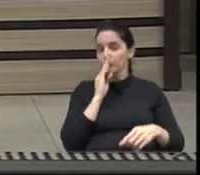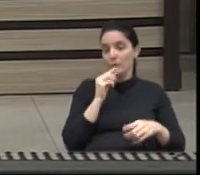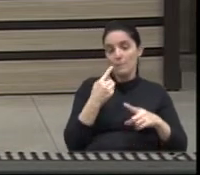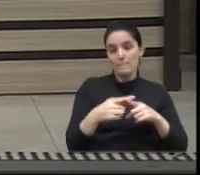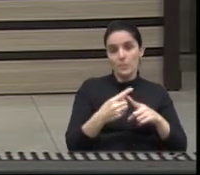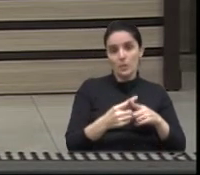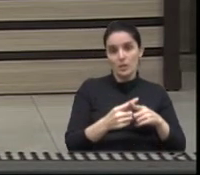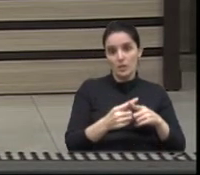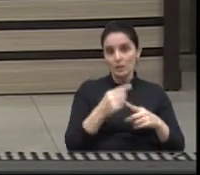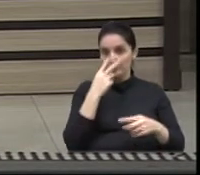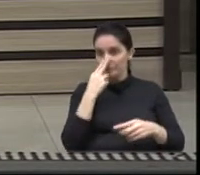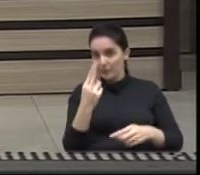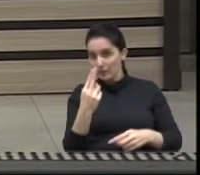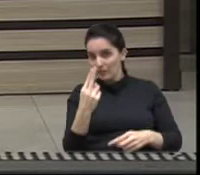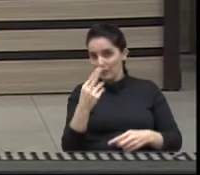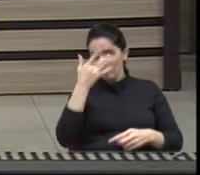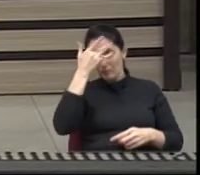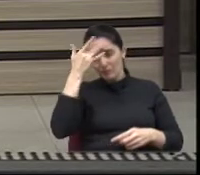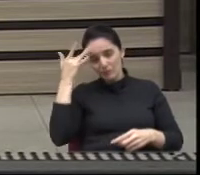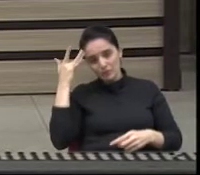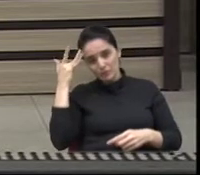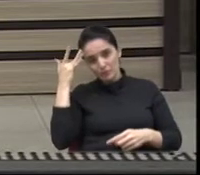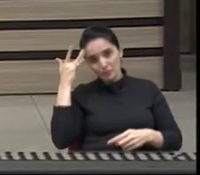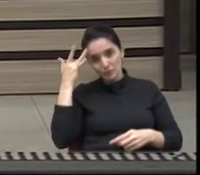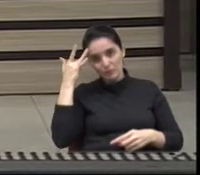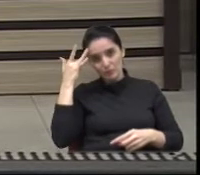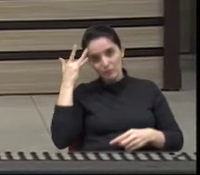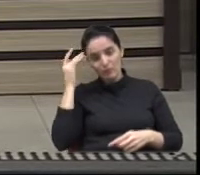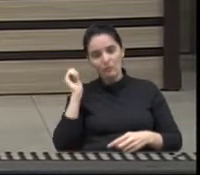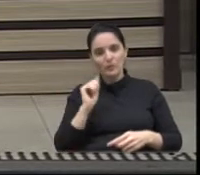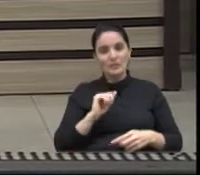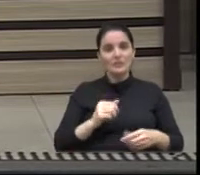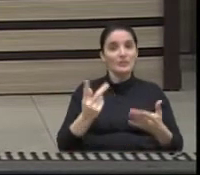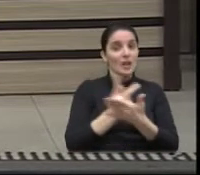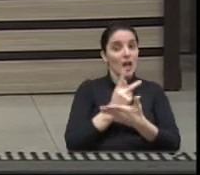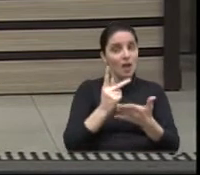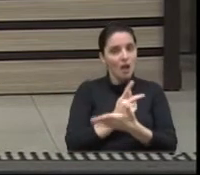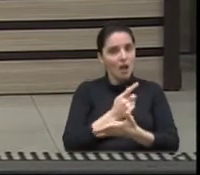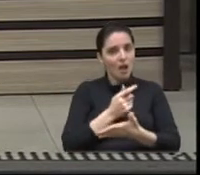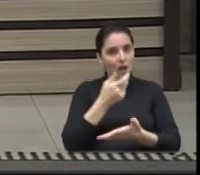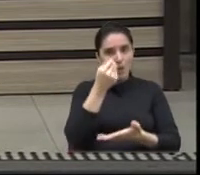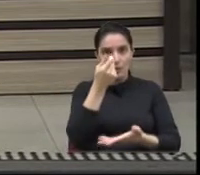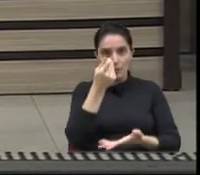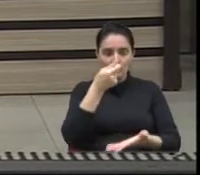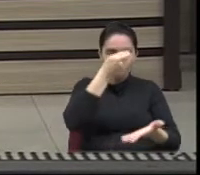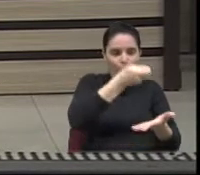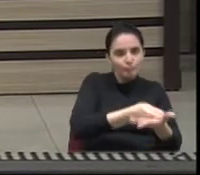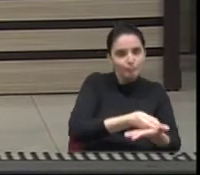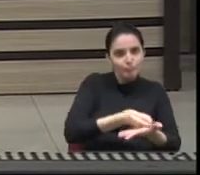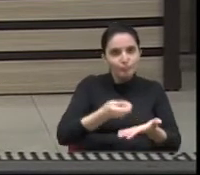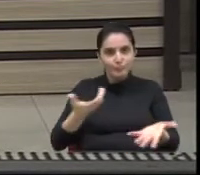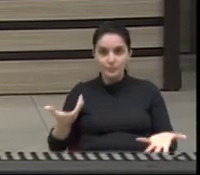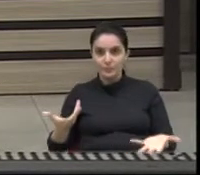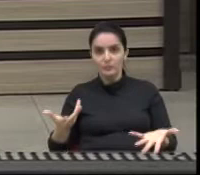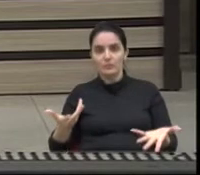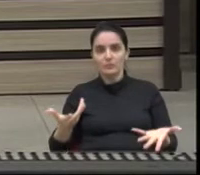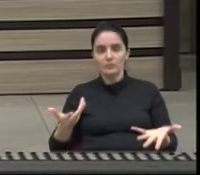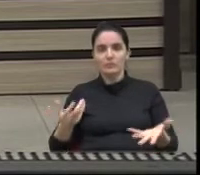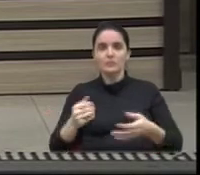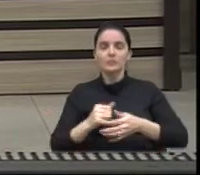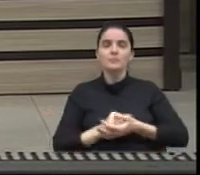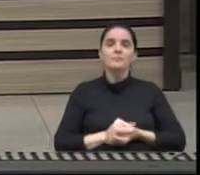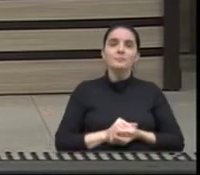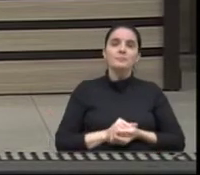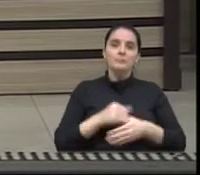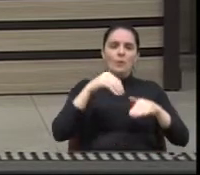na aplicação de recursos públicos que ensejaram, inclusive, em reprovação de contas pelo